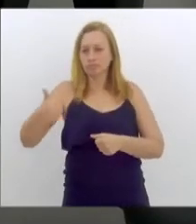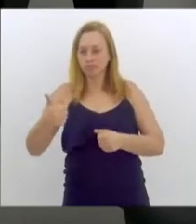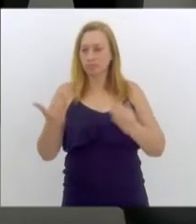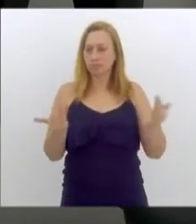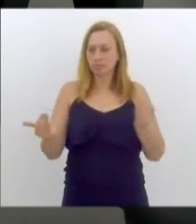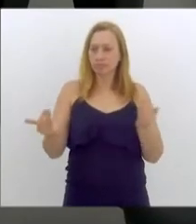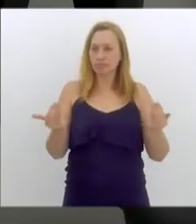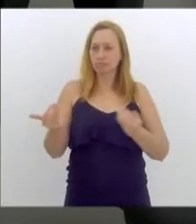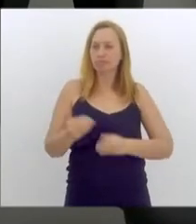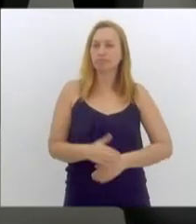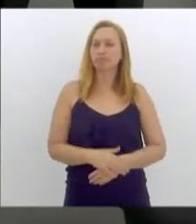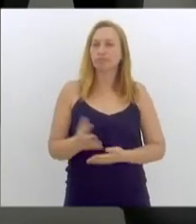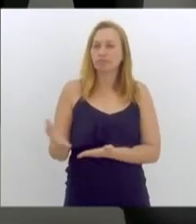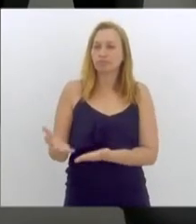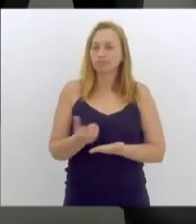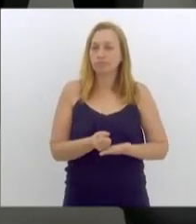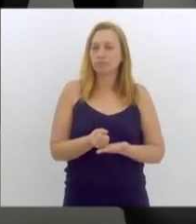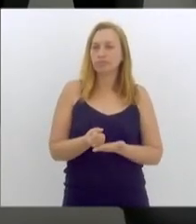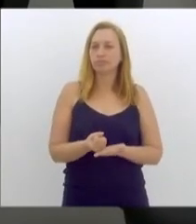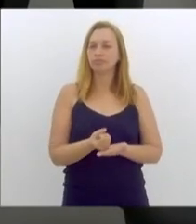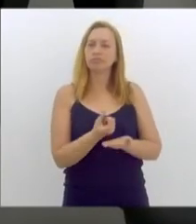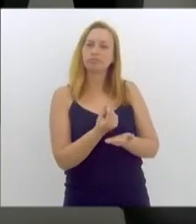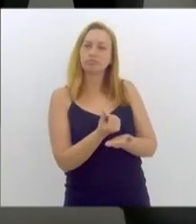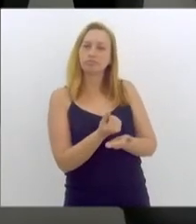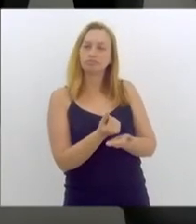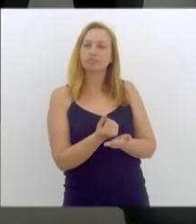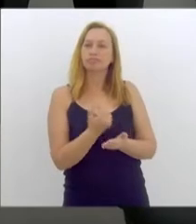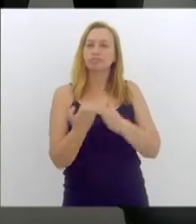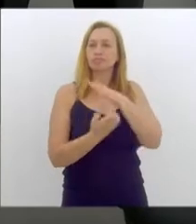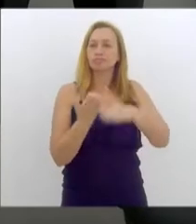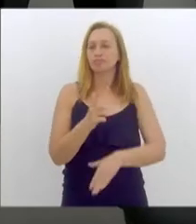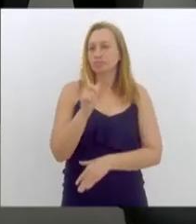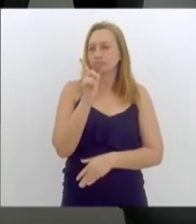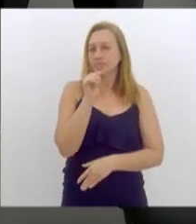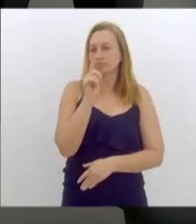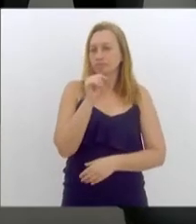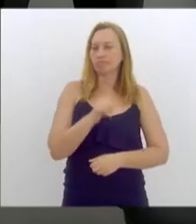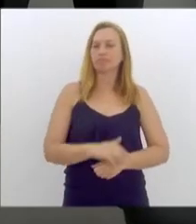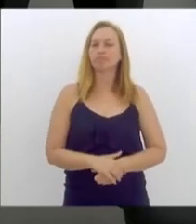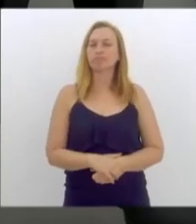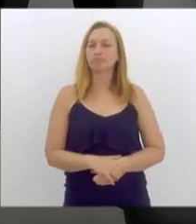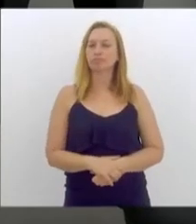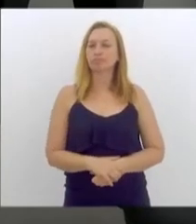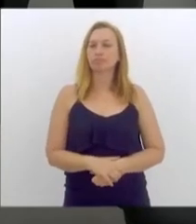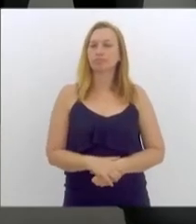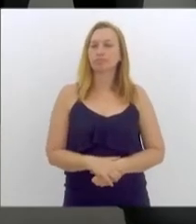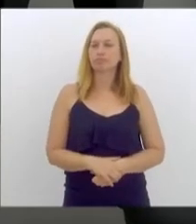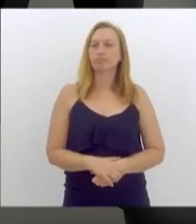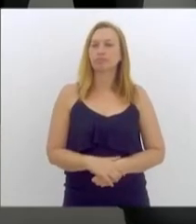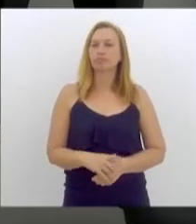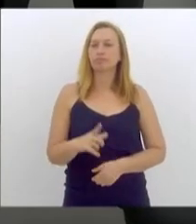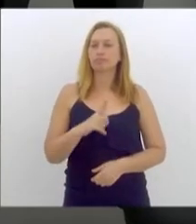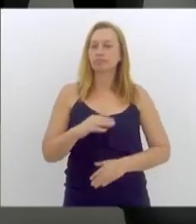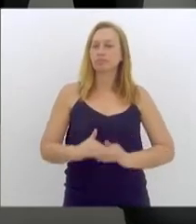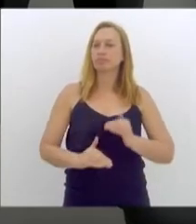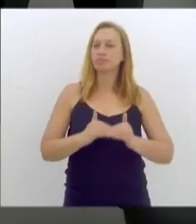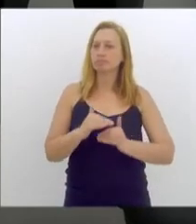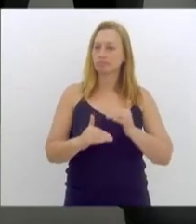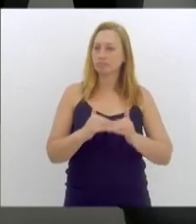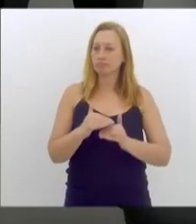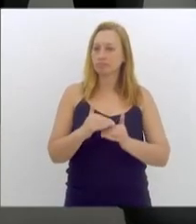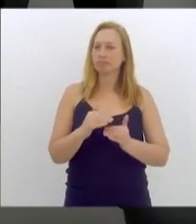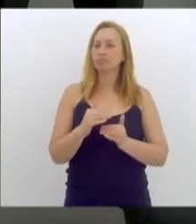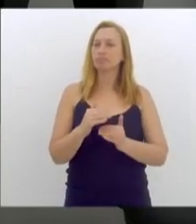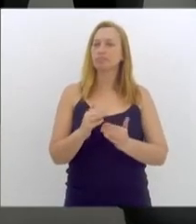da do bônus da Cedae foi no segundo quadrimestre e a gente teve um Bom desempenho de